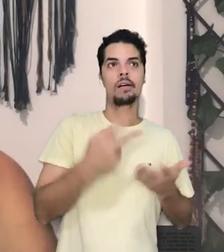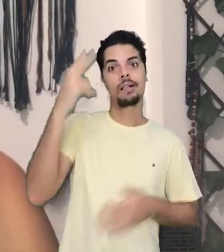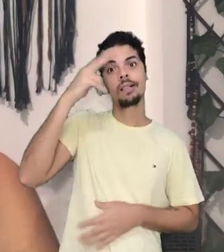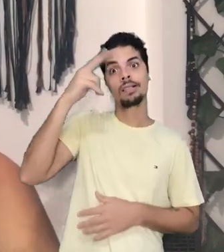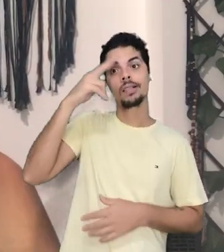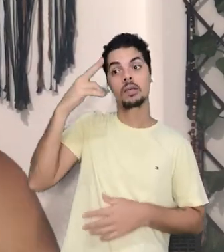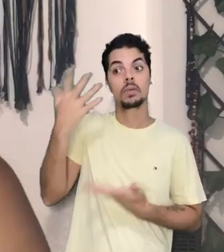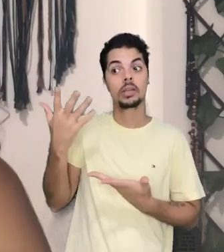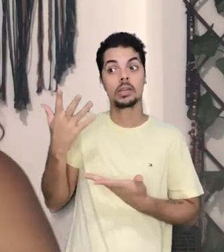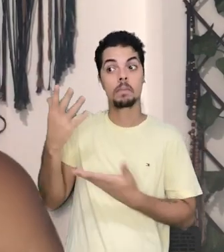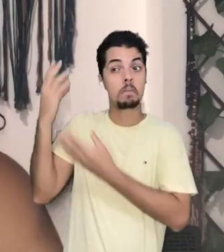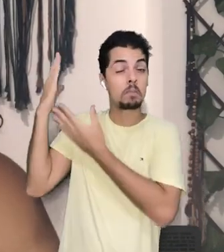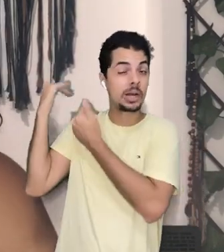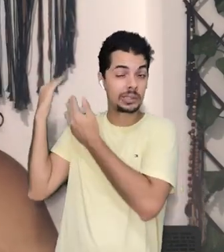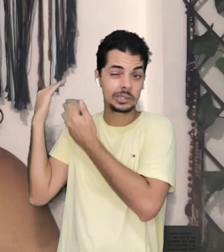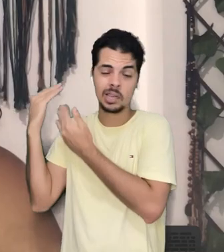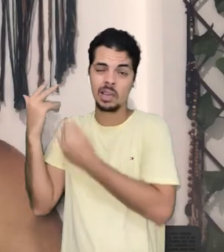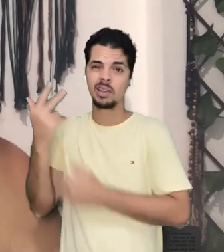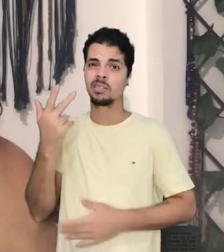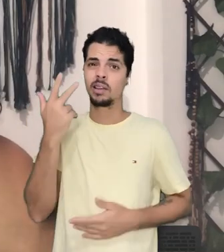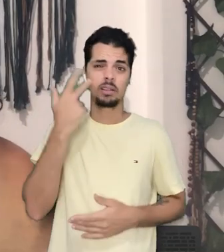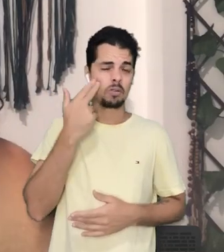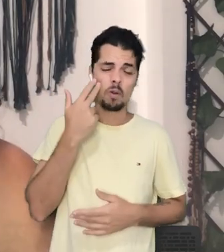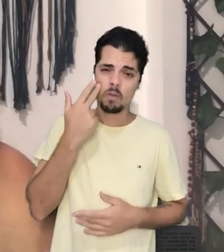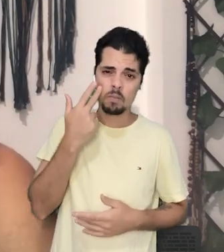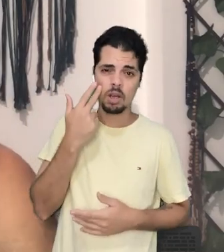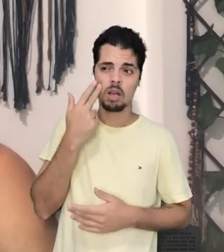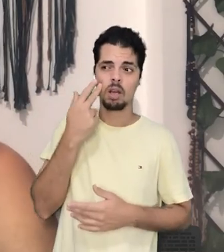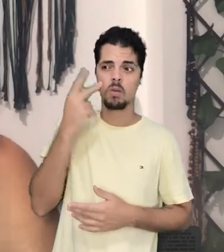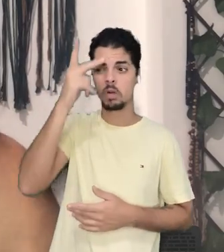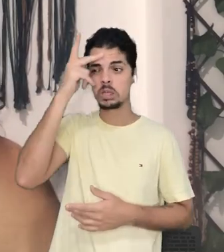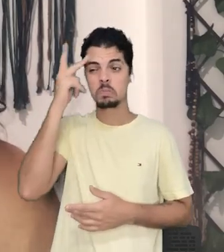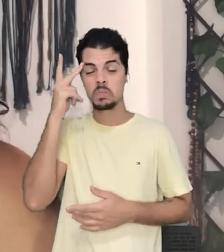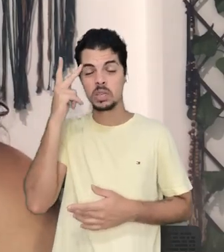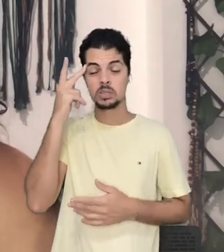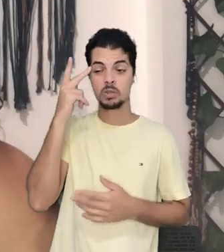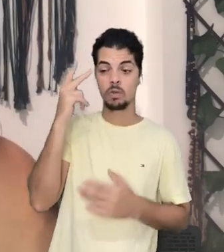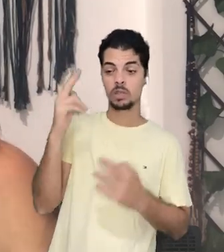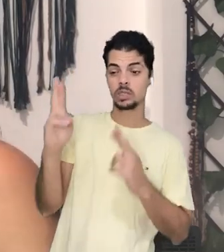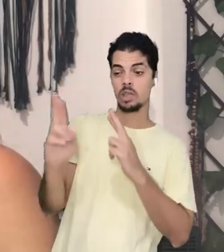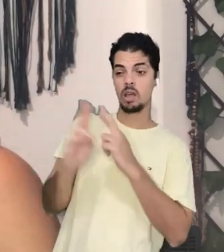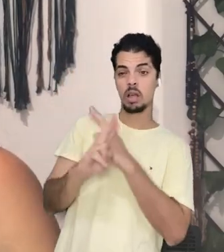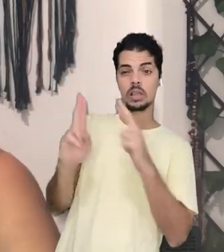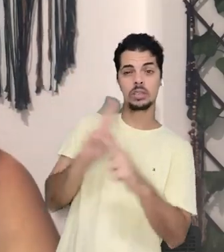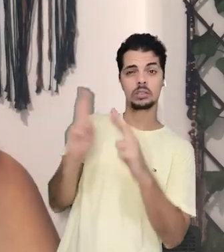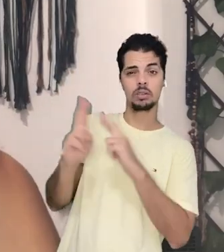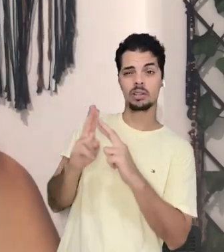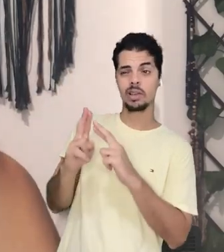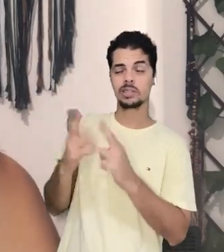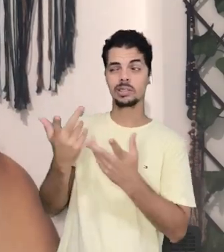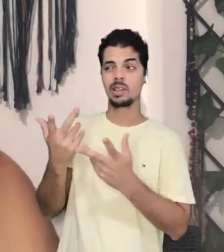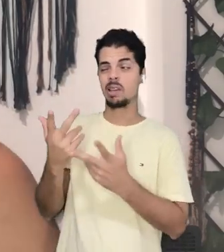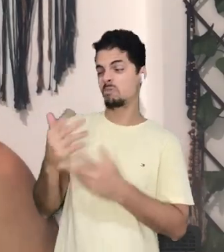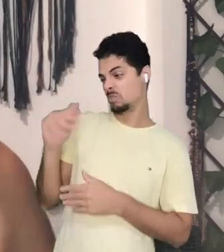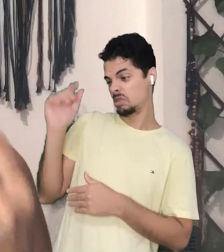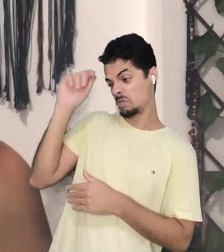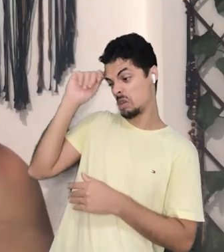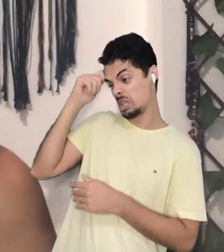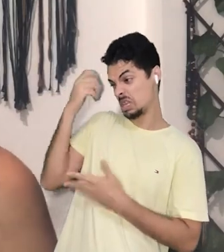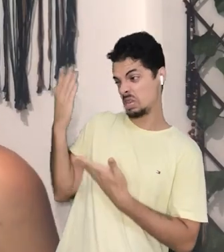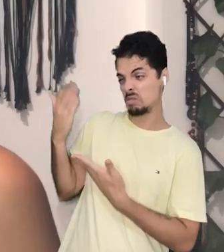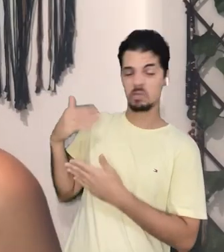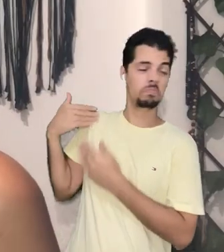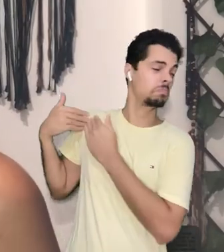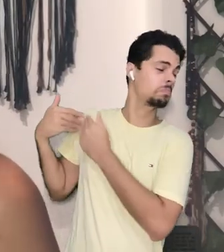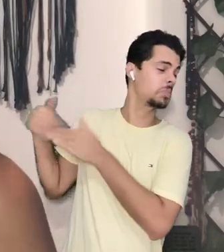identidades africanas no Brasil. Que histórias paralelas ou parecidas existem na criação do Brasil? Que